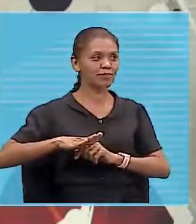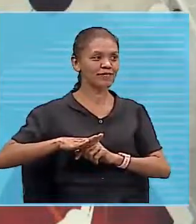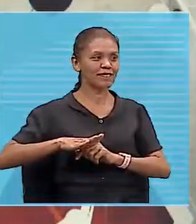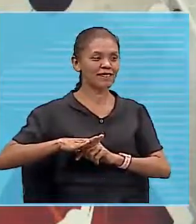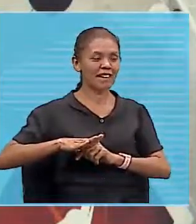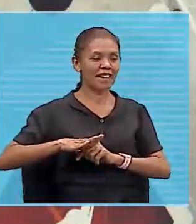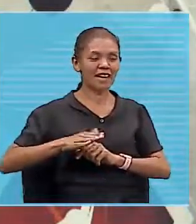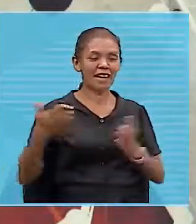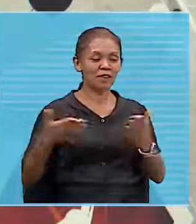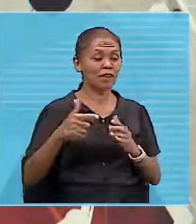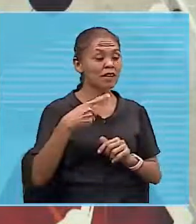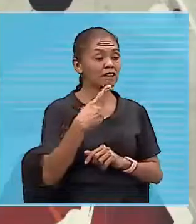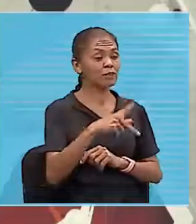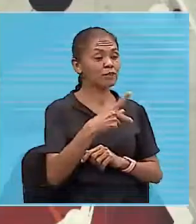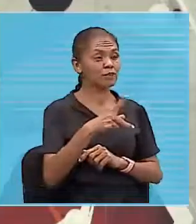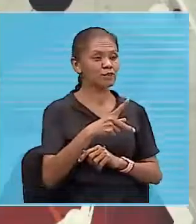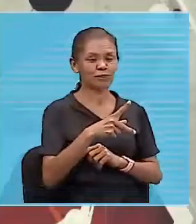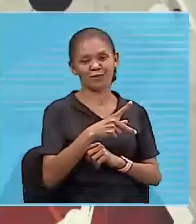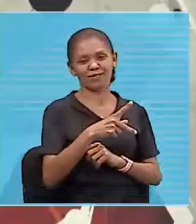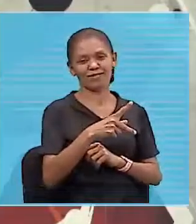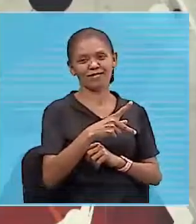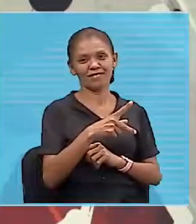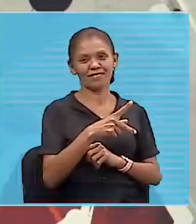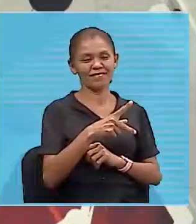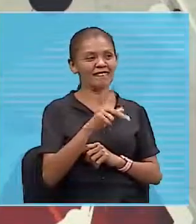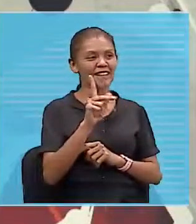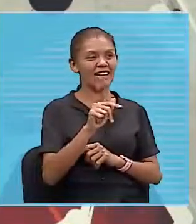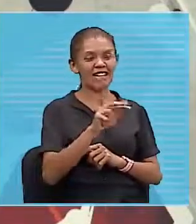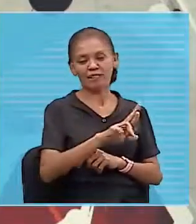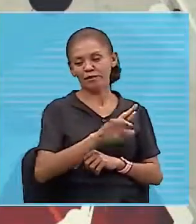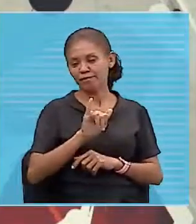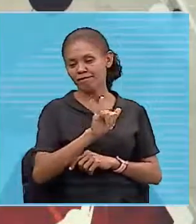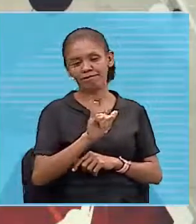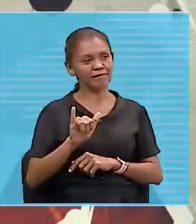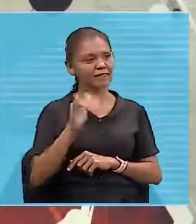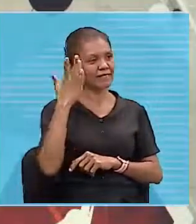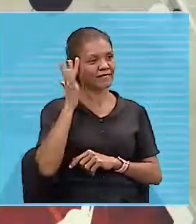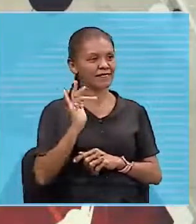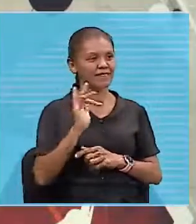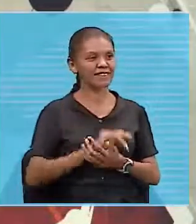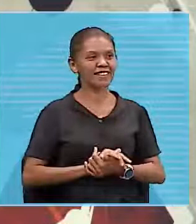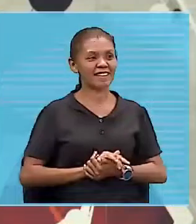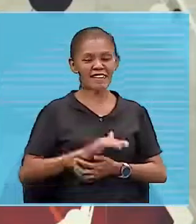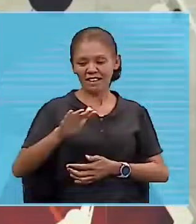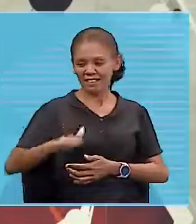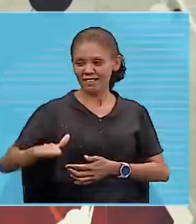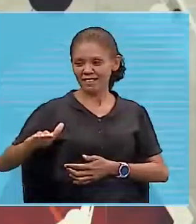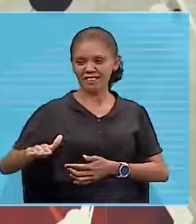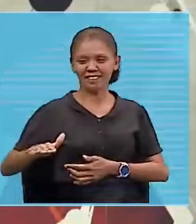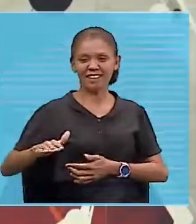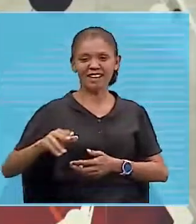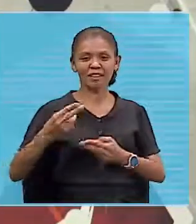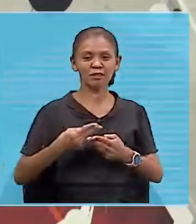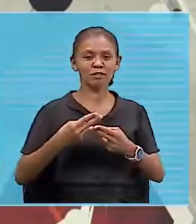dirigi cara a gente era tão pequeno que a gente tinha um fala que a gente bota almofada que a gente botava no